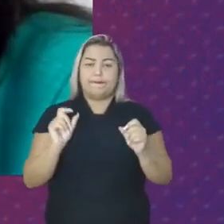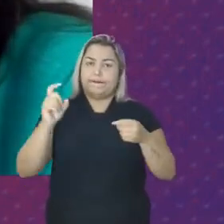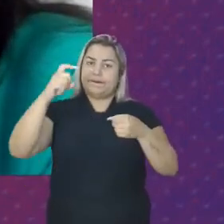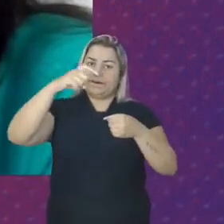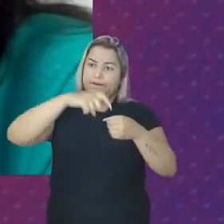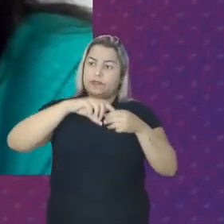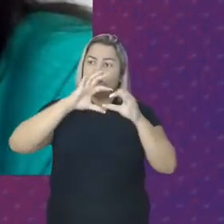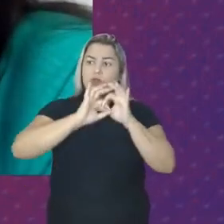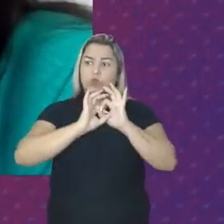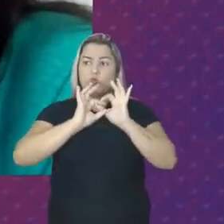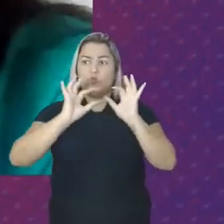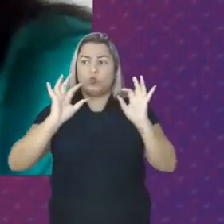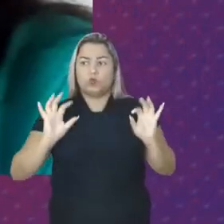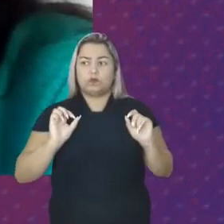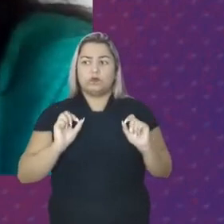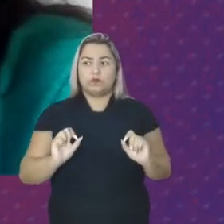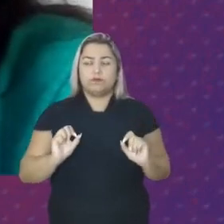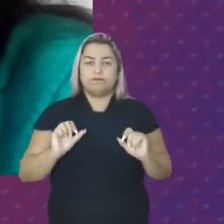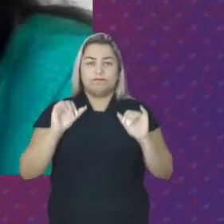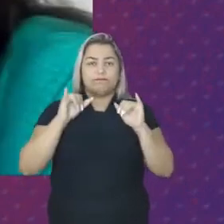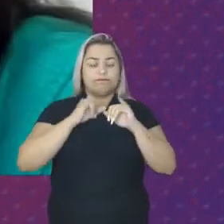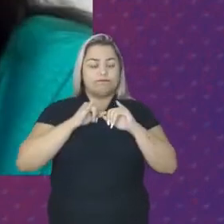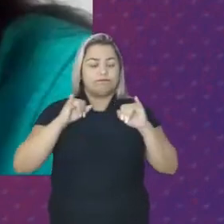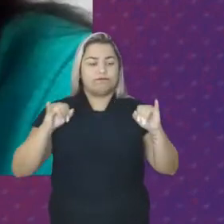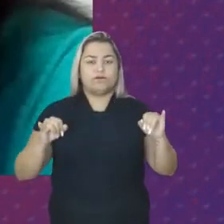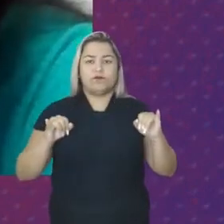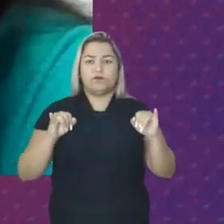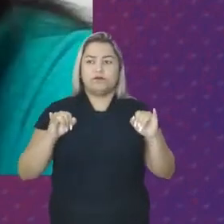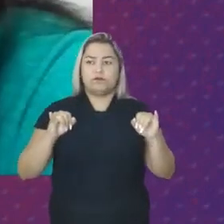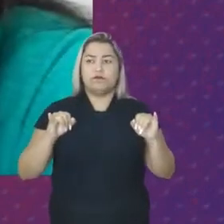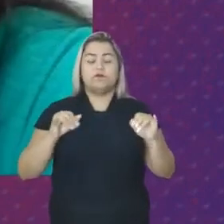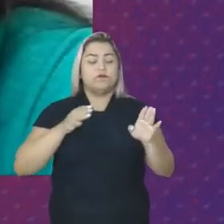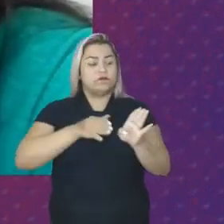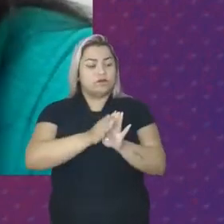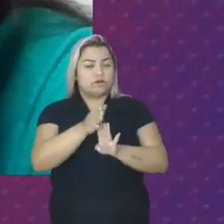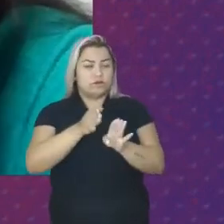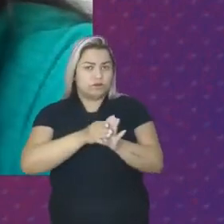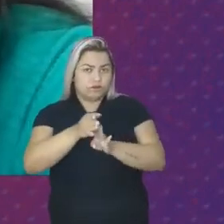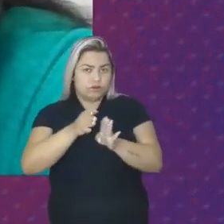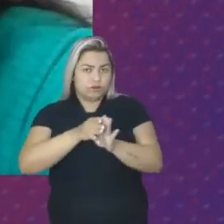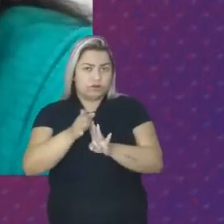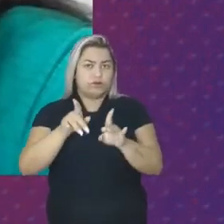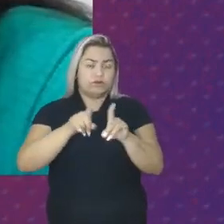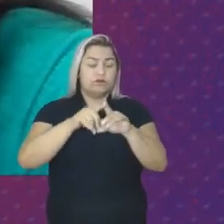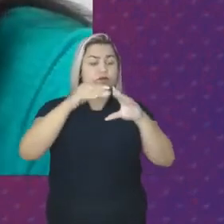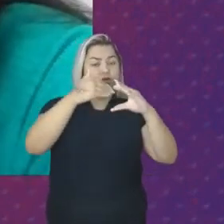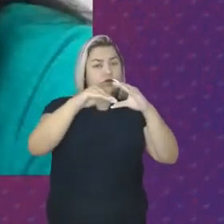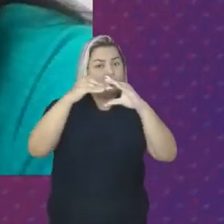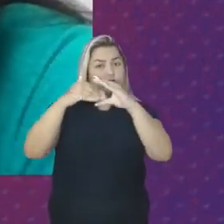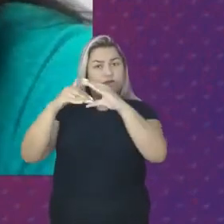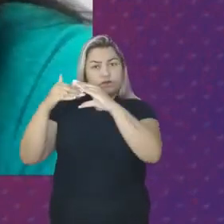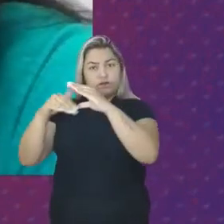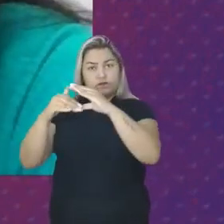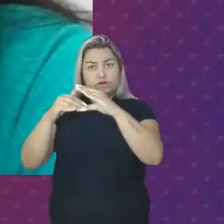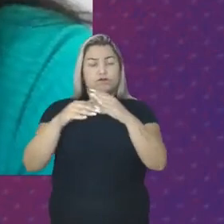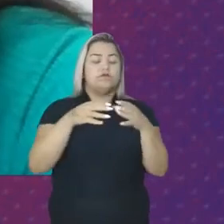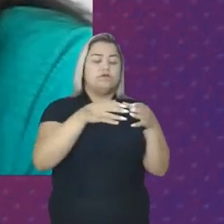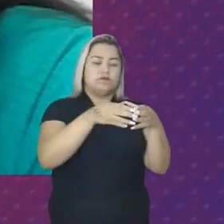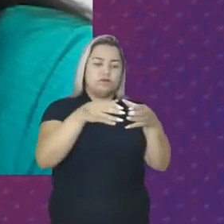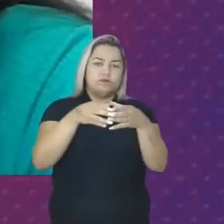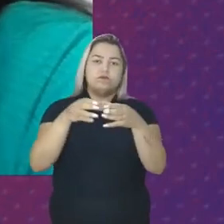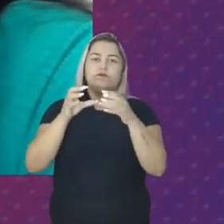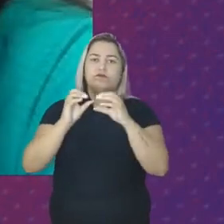para a disponibilização de informações, de orientações e encaminhamentos para a rede de